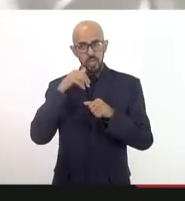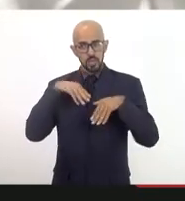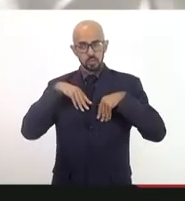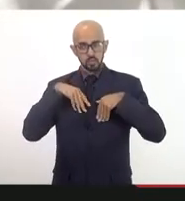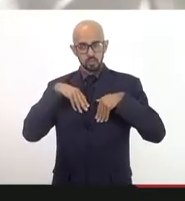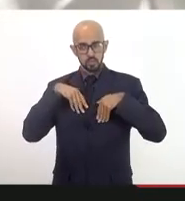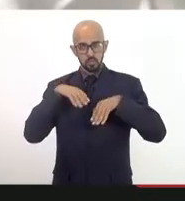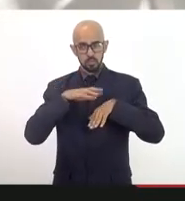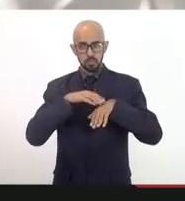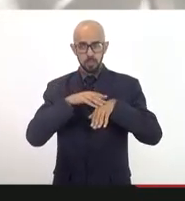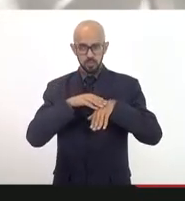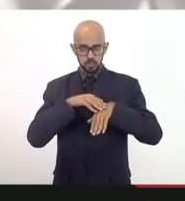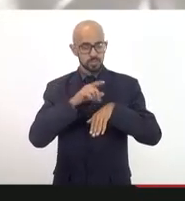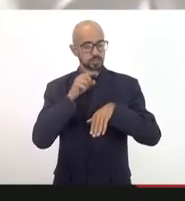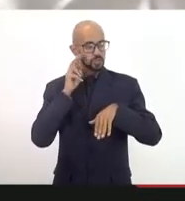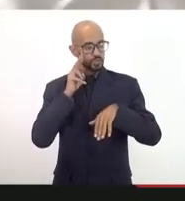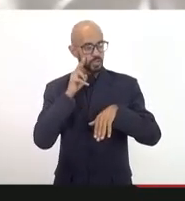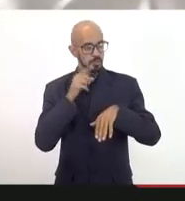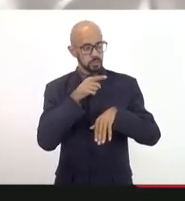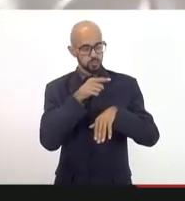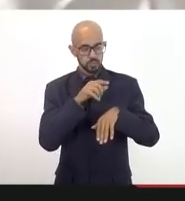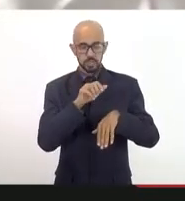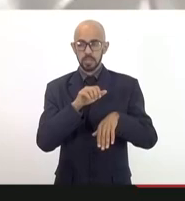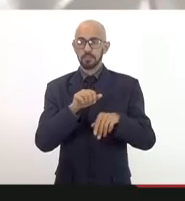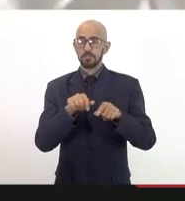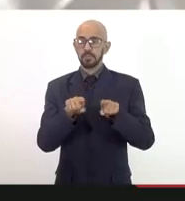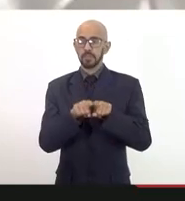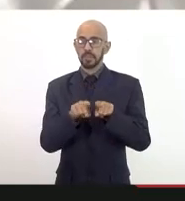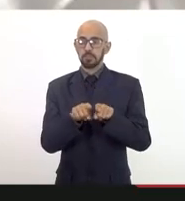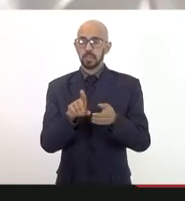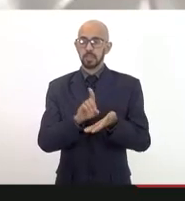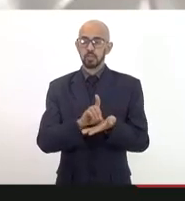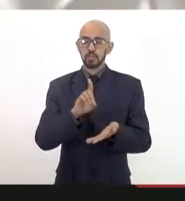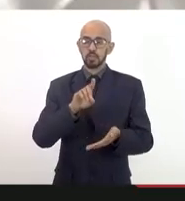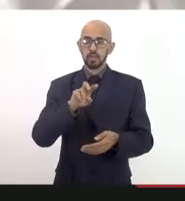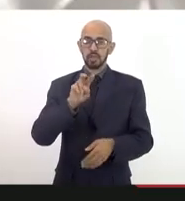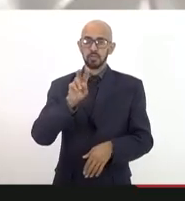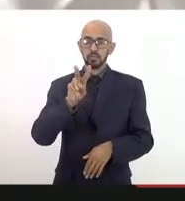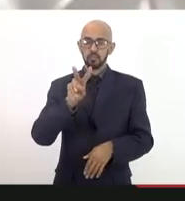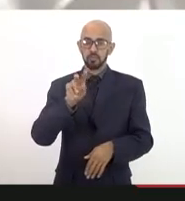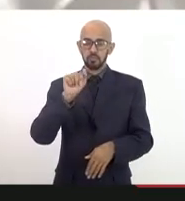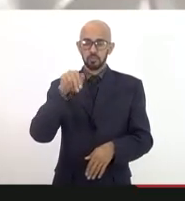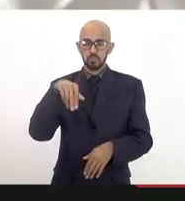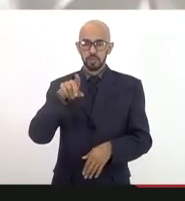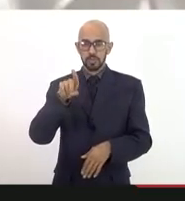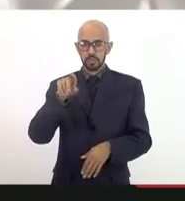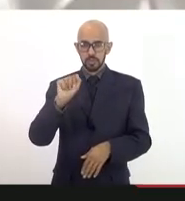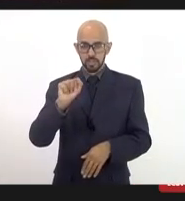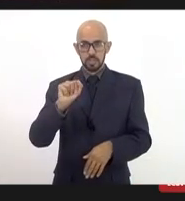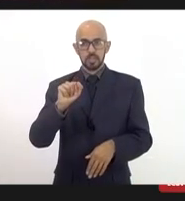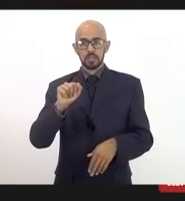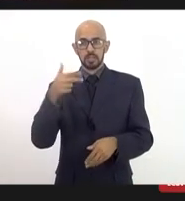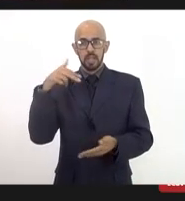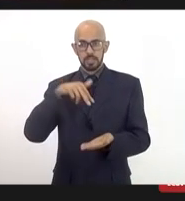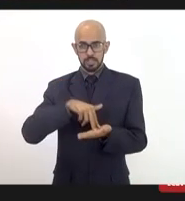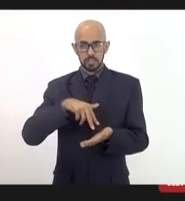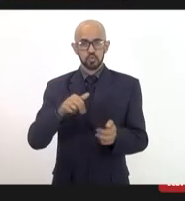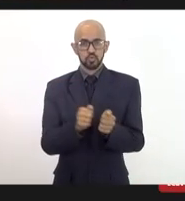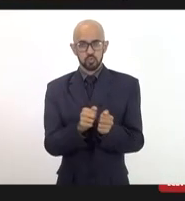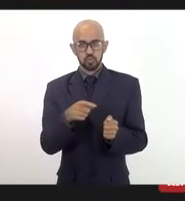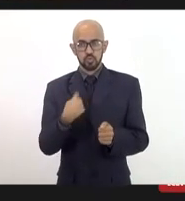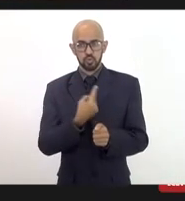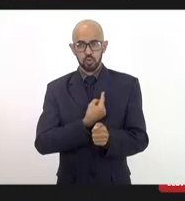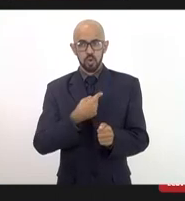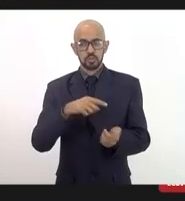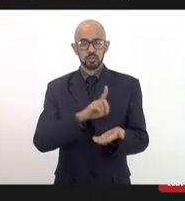nós. Além do Carlos Basílio, está conosco a doutora Wanda Guimarães, está conosco também a doutora Ana